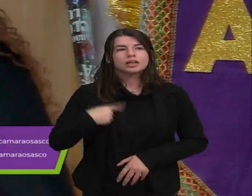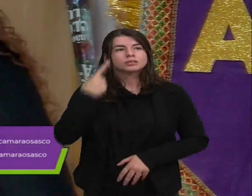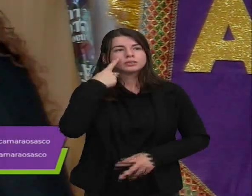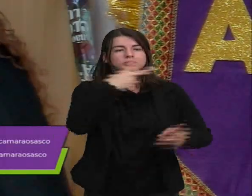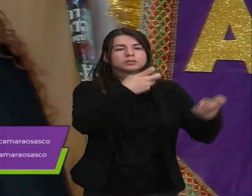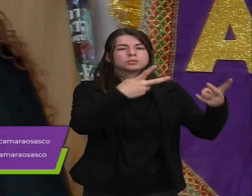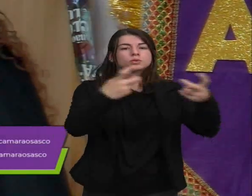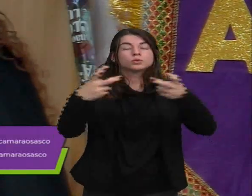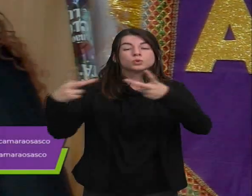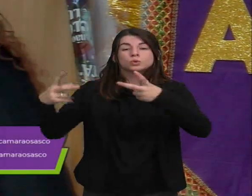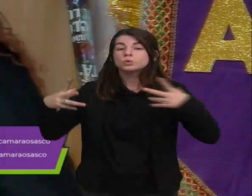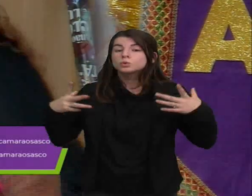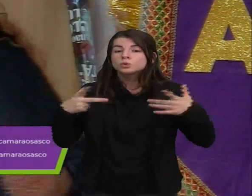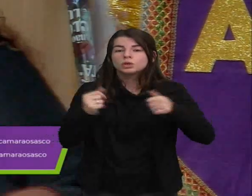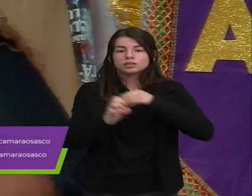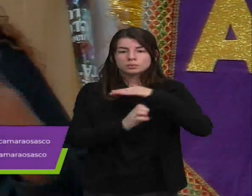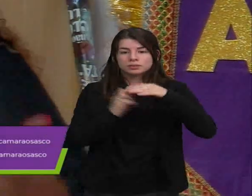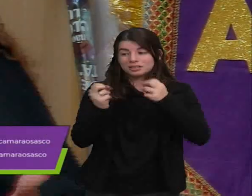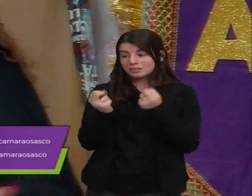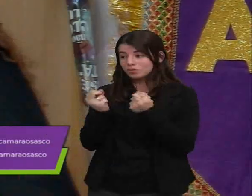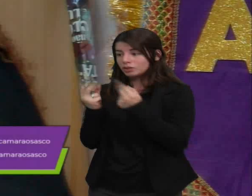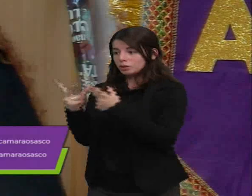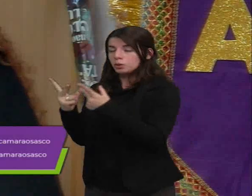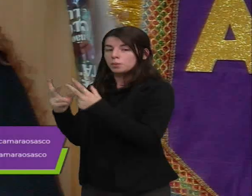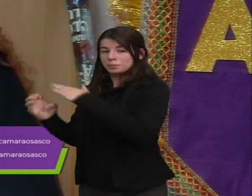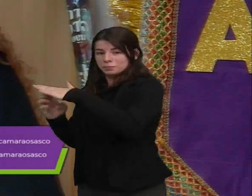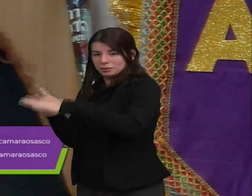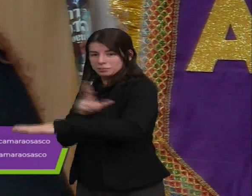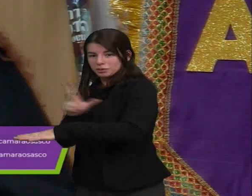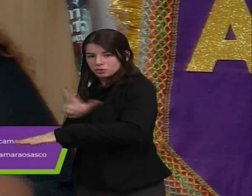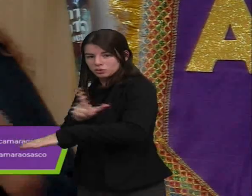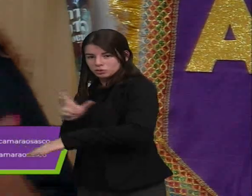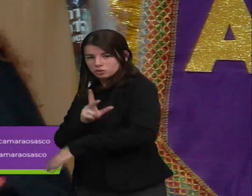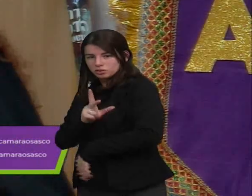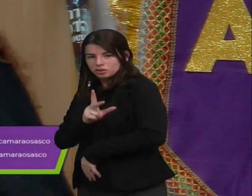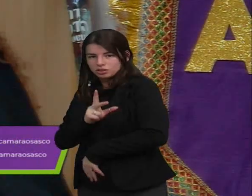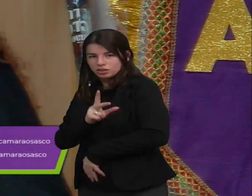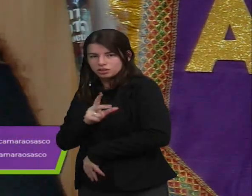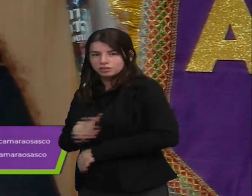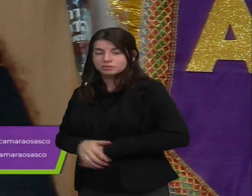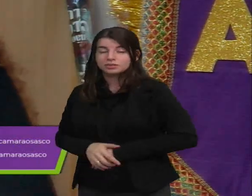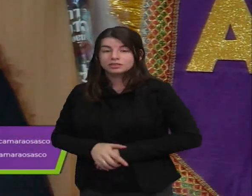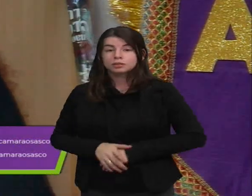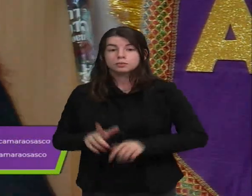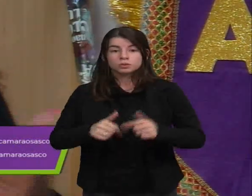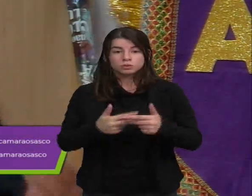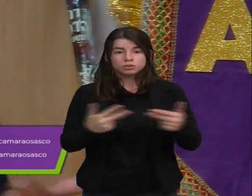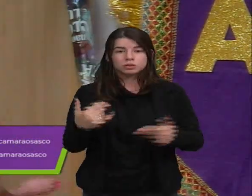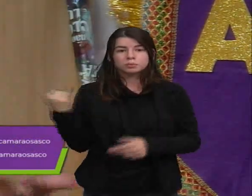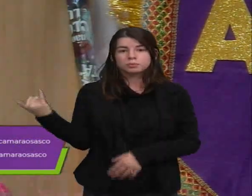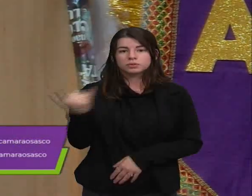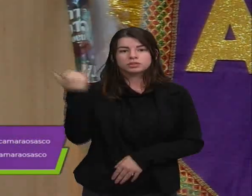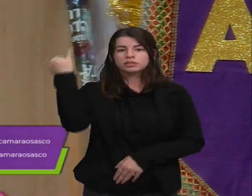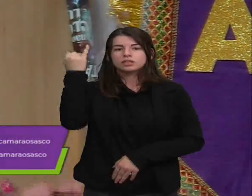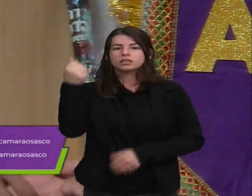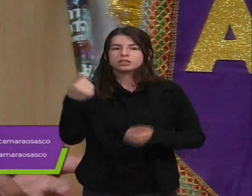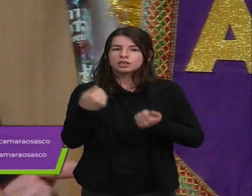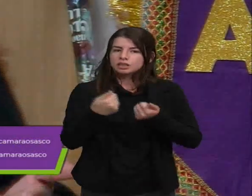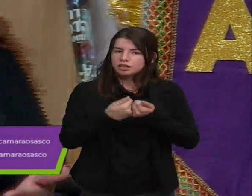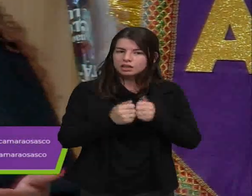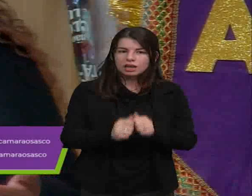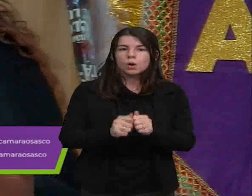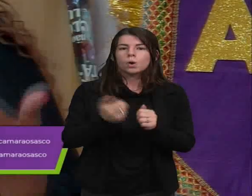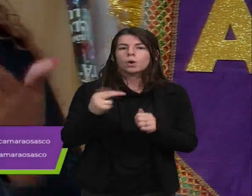as privatizações que ocorrem encarecem o produto que geralmente é um produto essencial para a população seja o transporte seja a energia